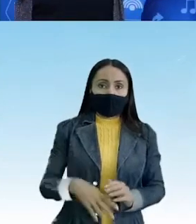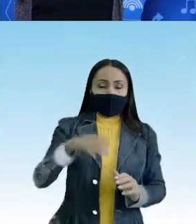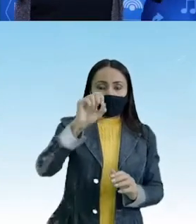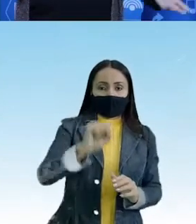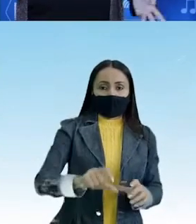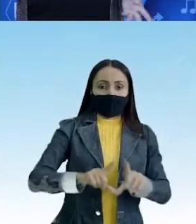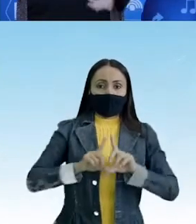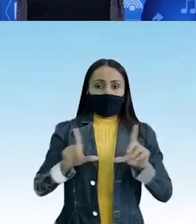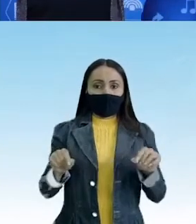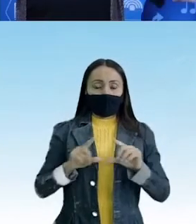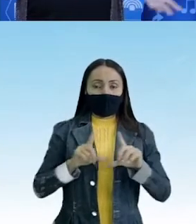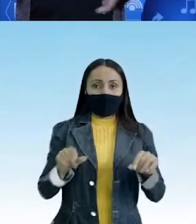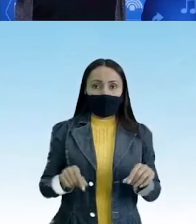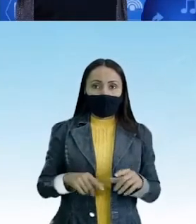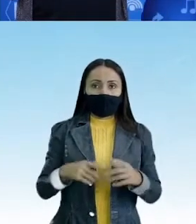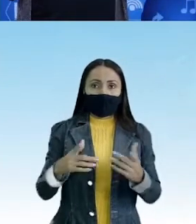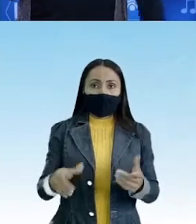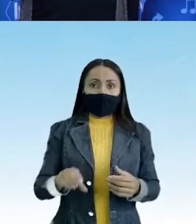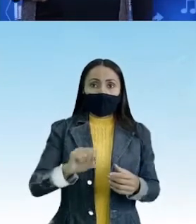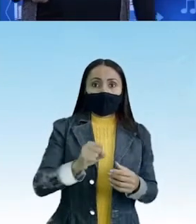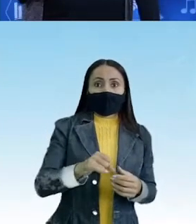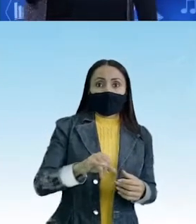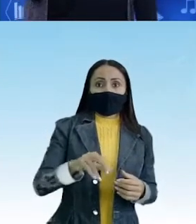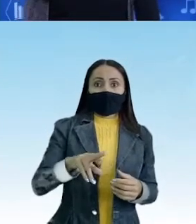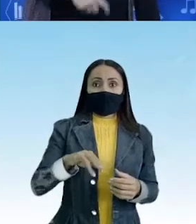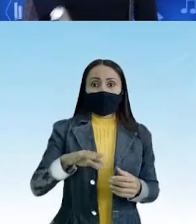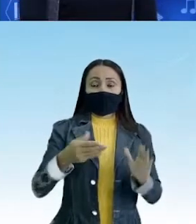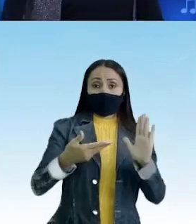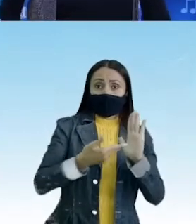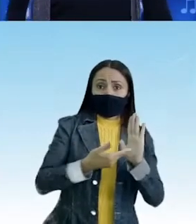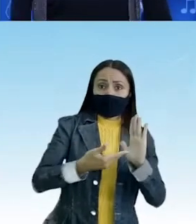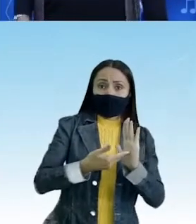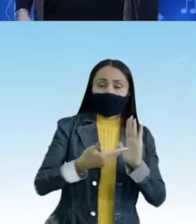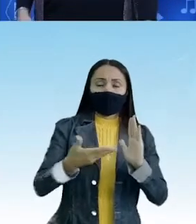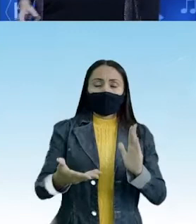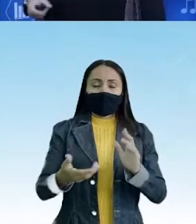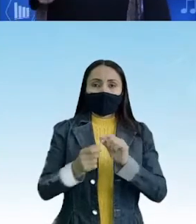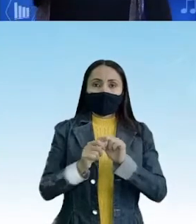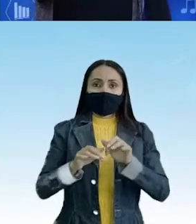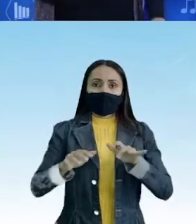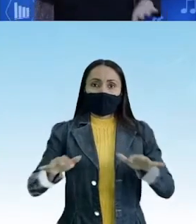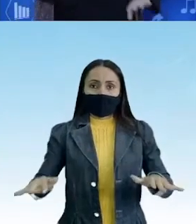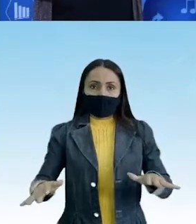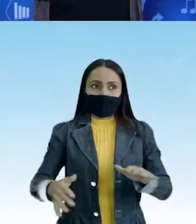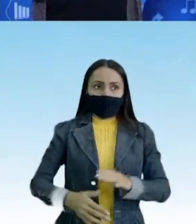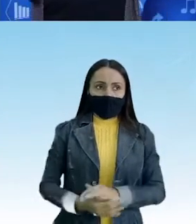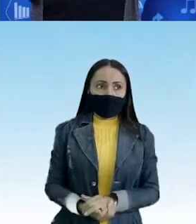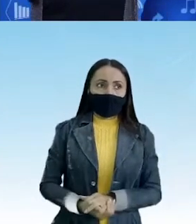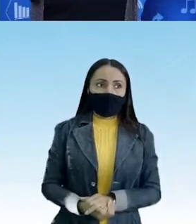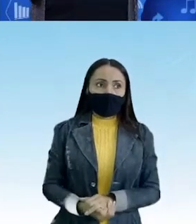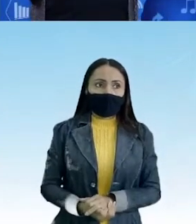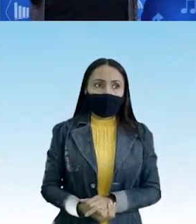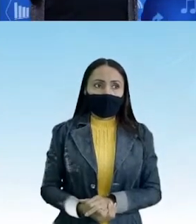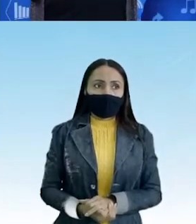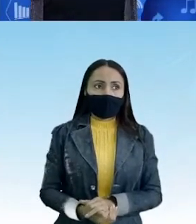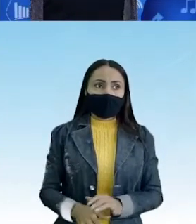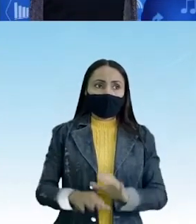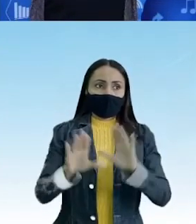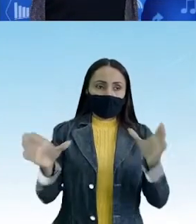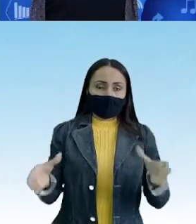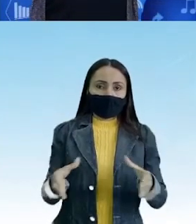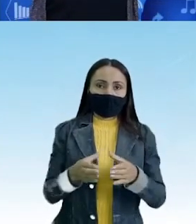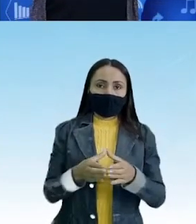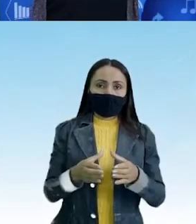os libaneses, os sírios ficaram espalhados. Então, essa foi a contribuição desse povo.